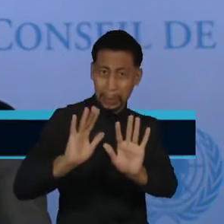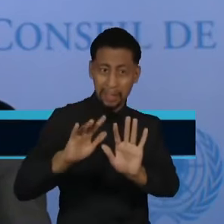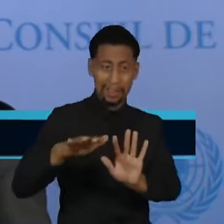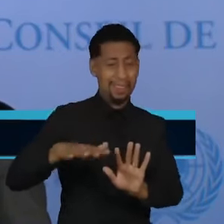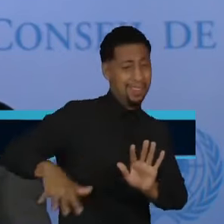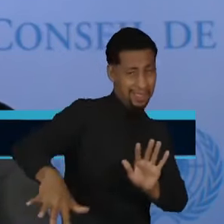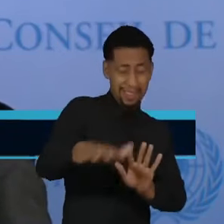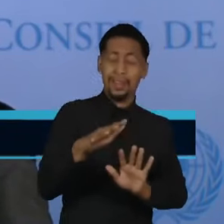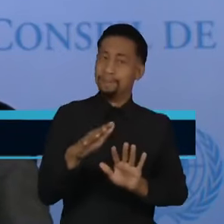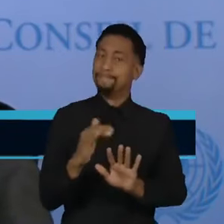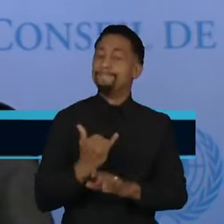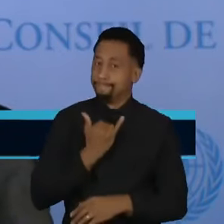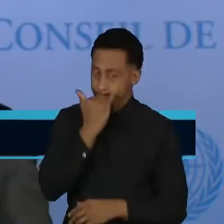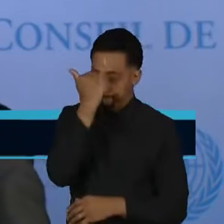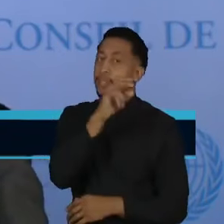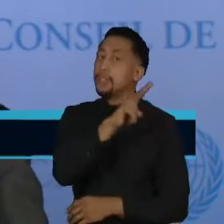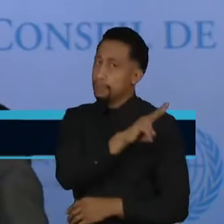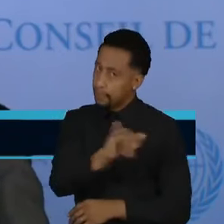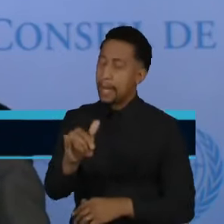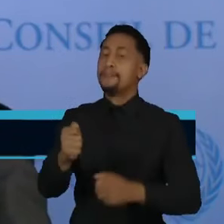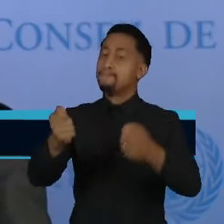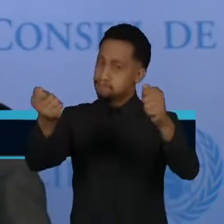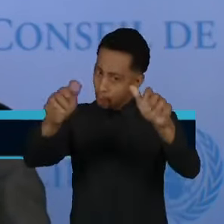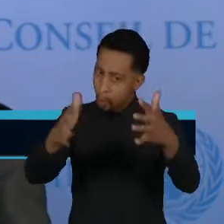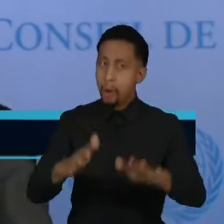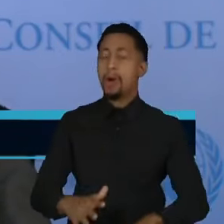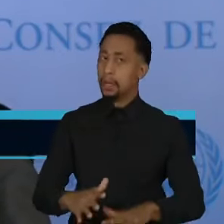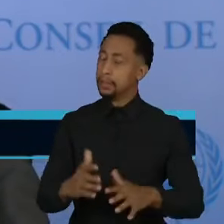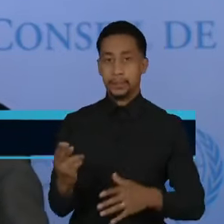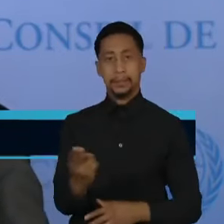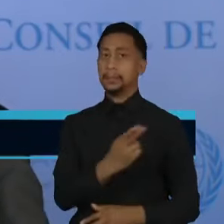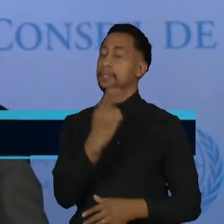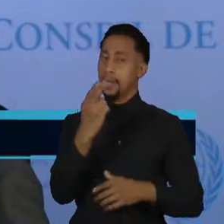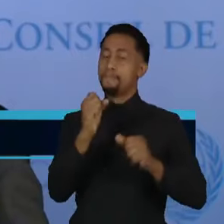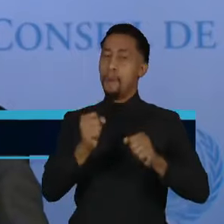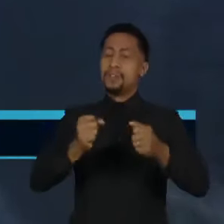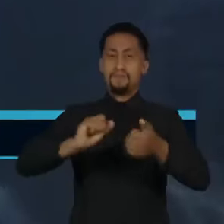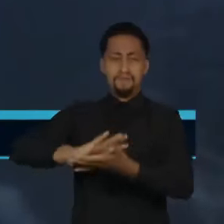estratégico, uma calamidade política e um pesadelo humanitário.